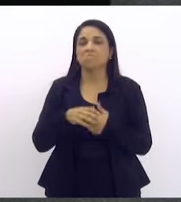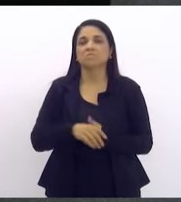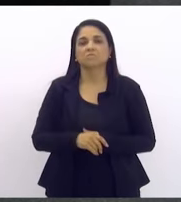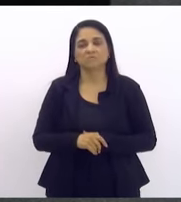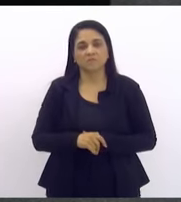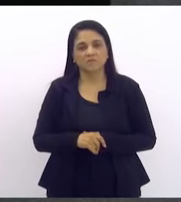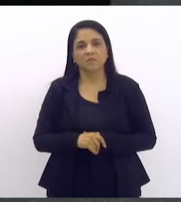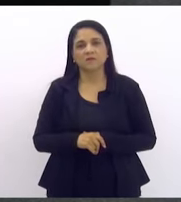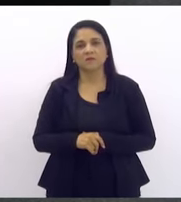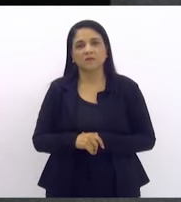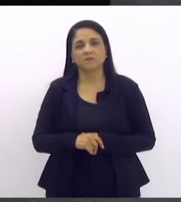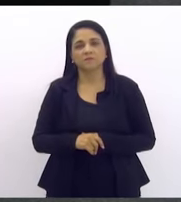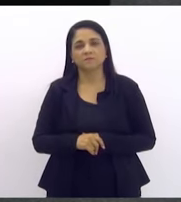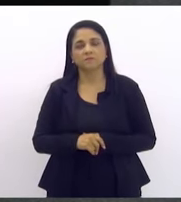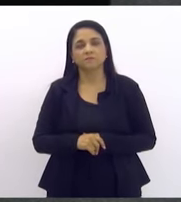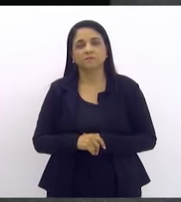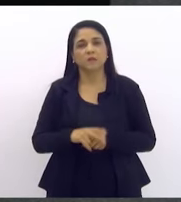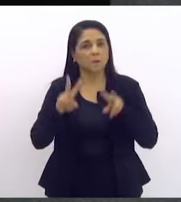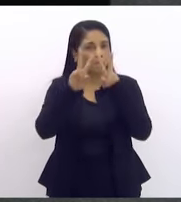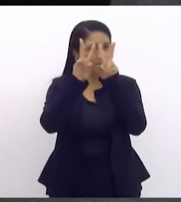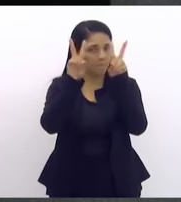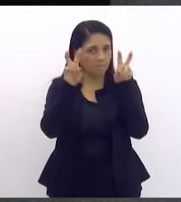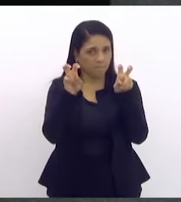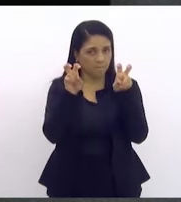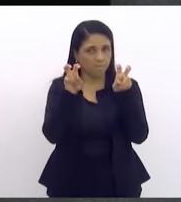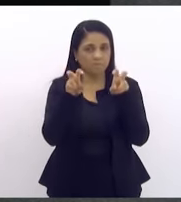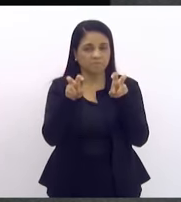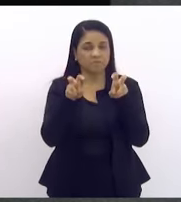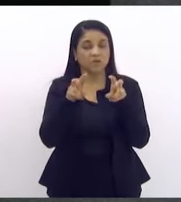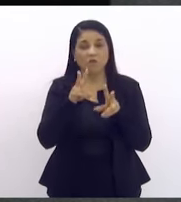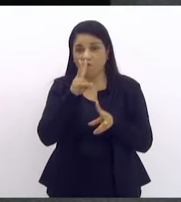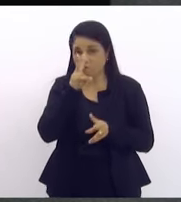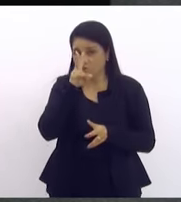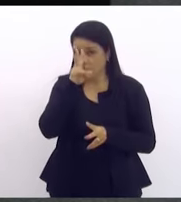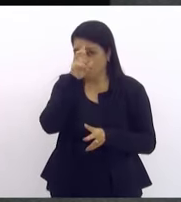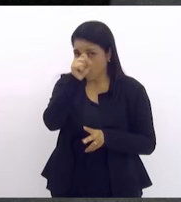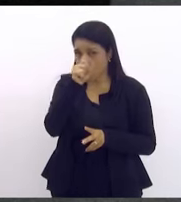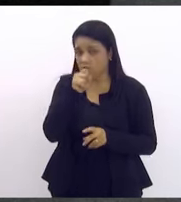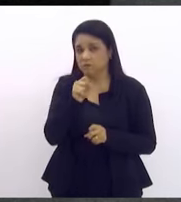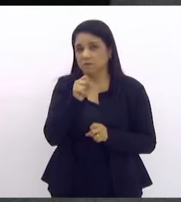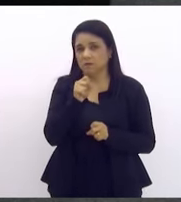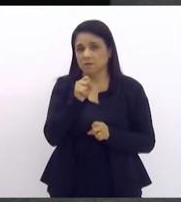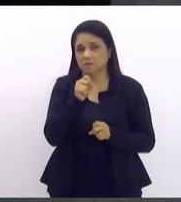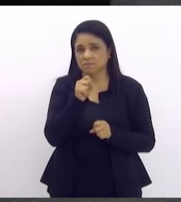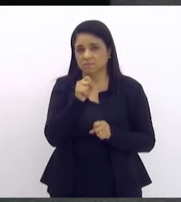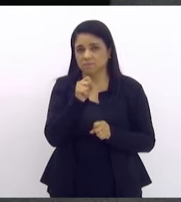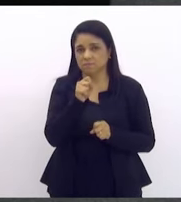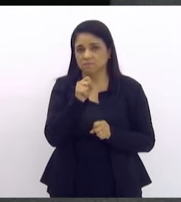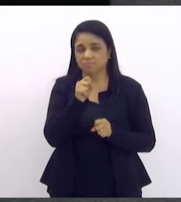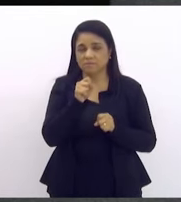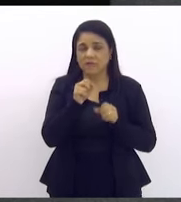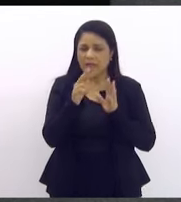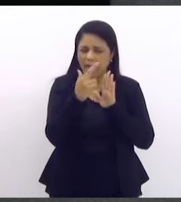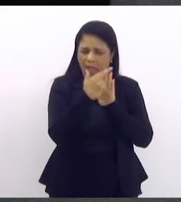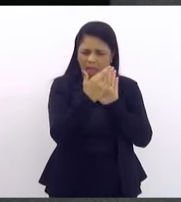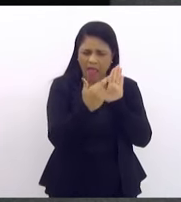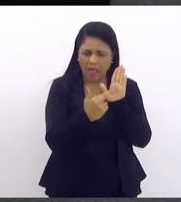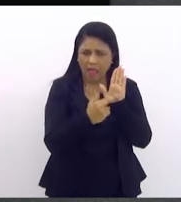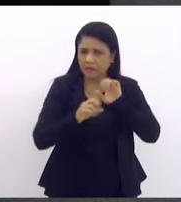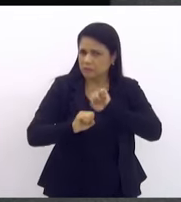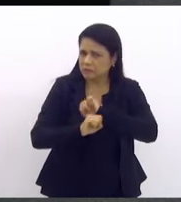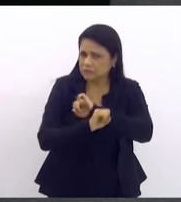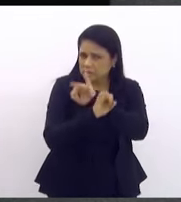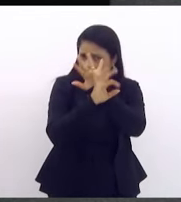porque trata exatamente de fortalecer, com regras claras e